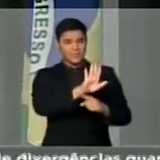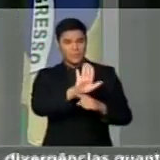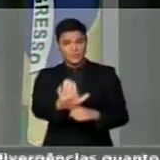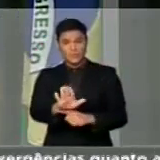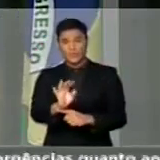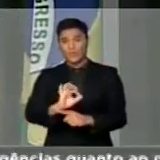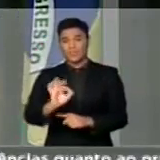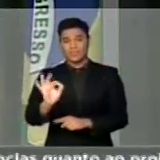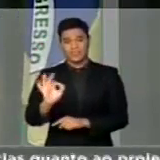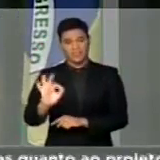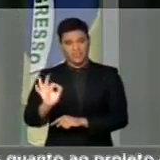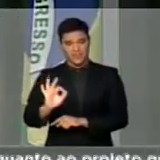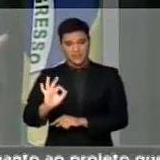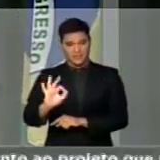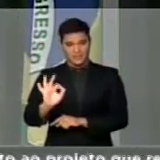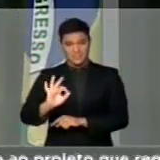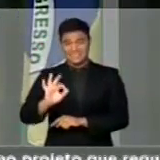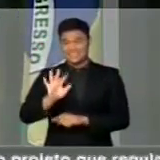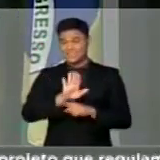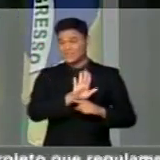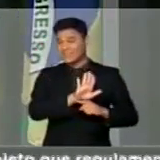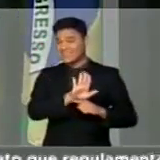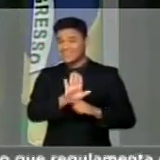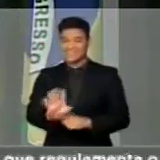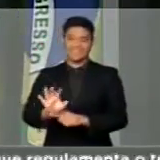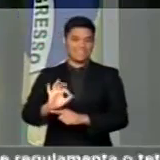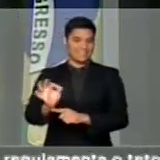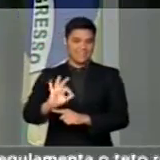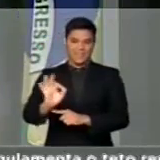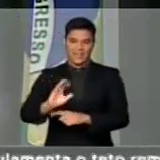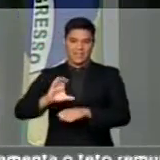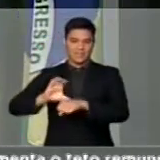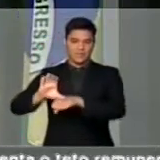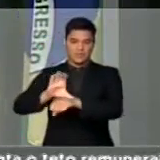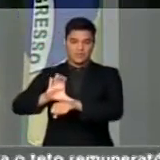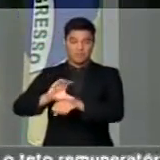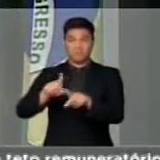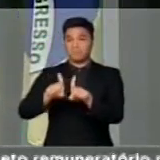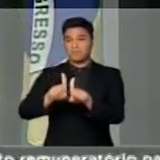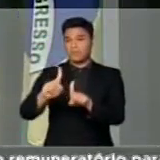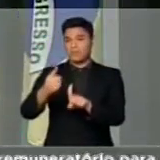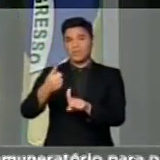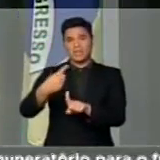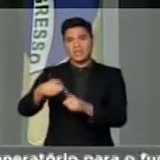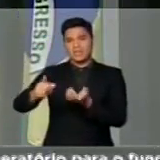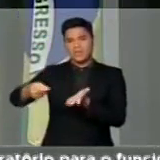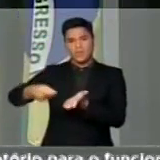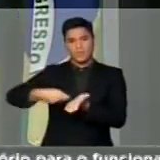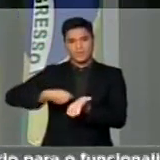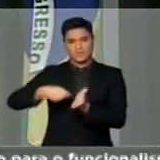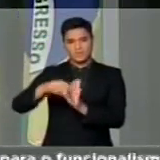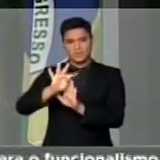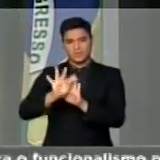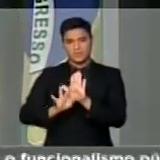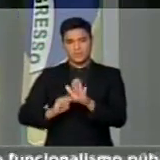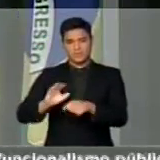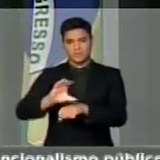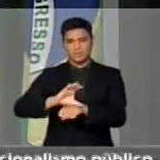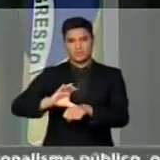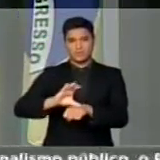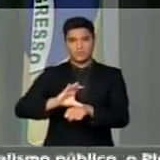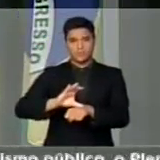com a Constituinte, nada, absolutamente nada, nem assinou o texto constitucional.